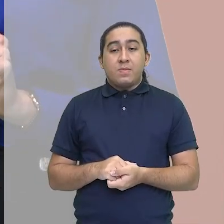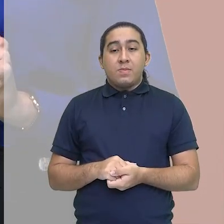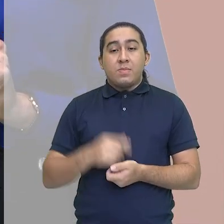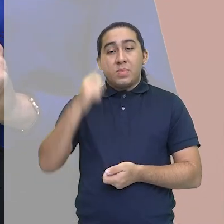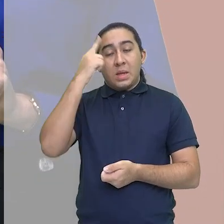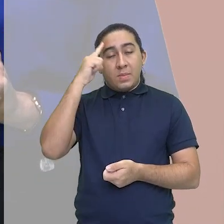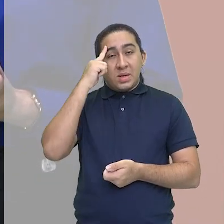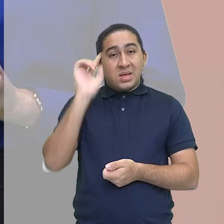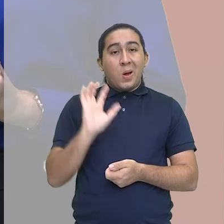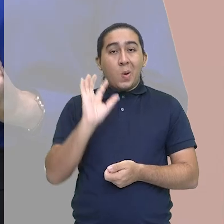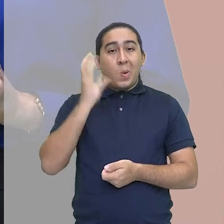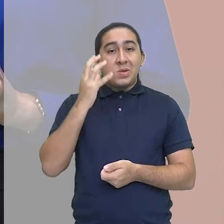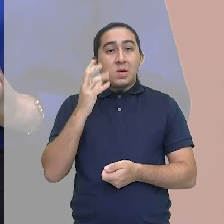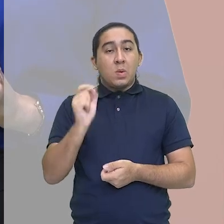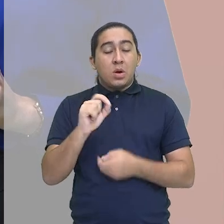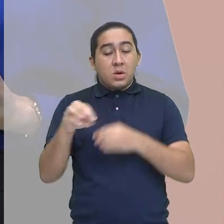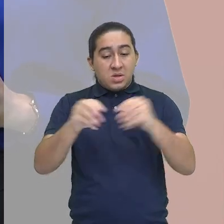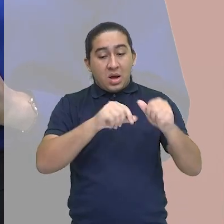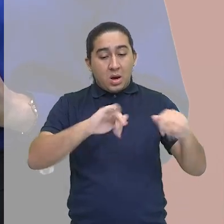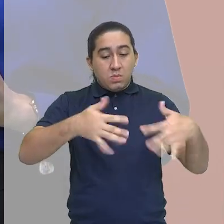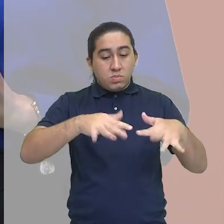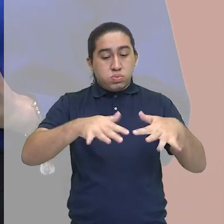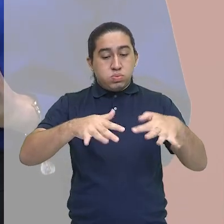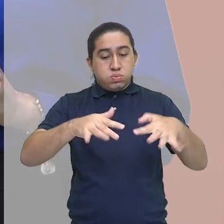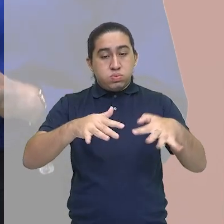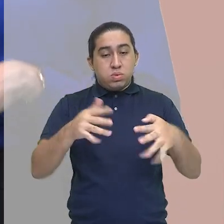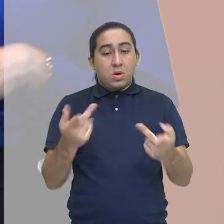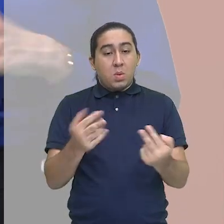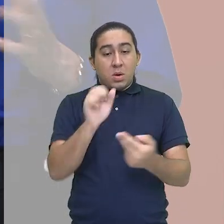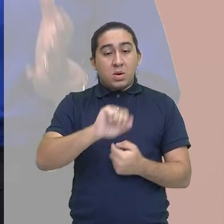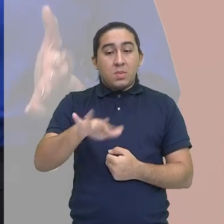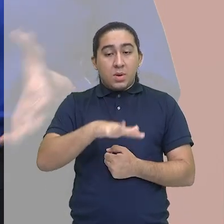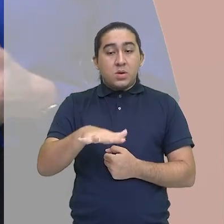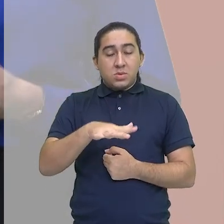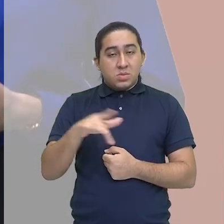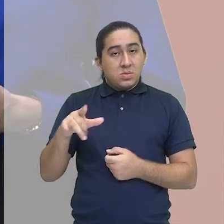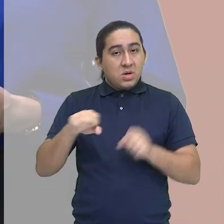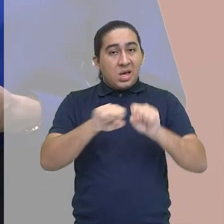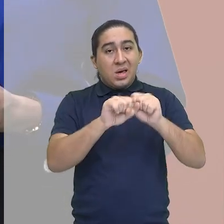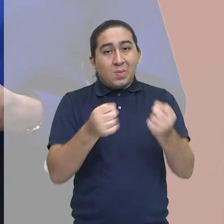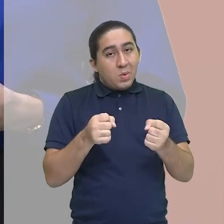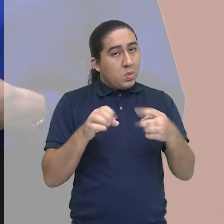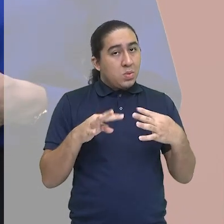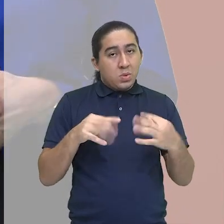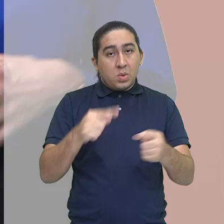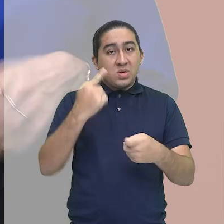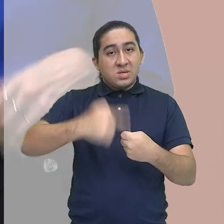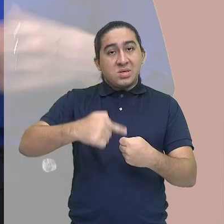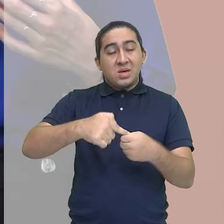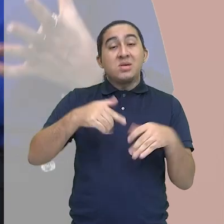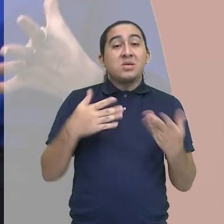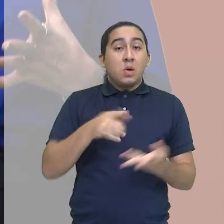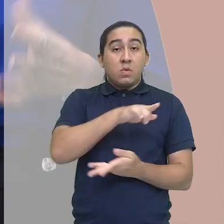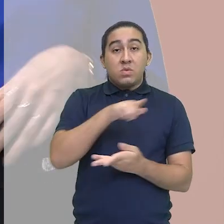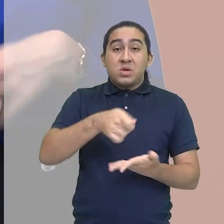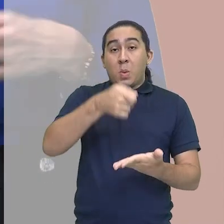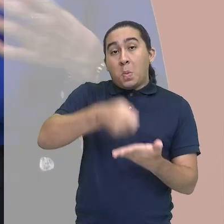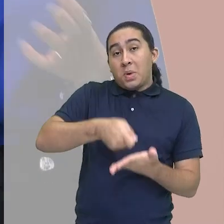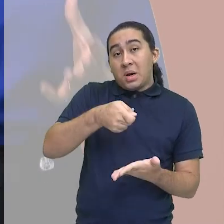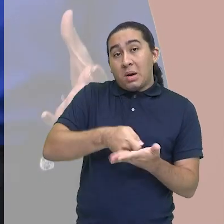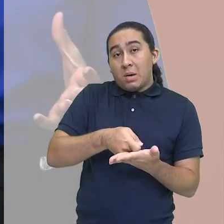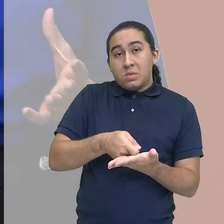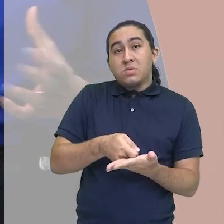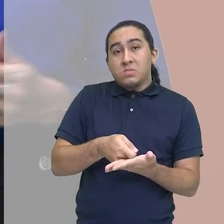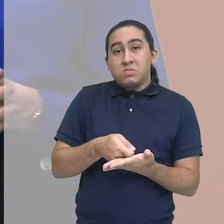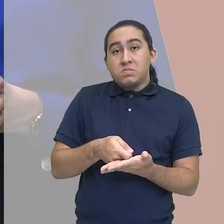um terremoto, como a gente tem aqui nessa imagem, e destruiu toda a cidade, né? Então, você vai ser forçado, porque você não